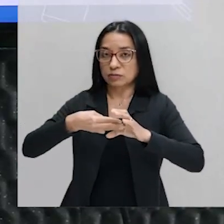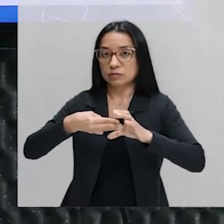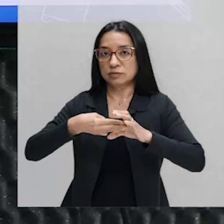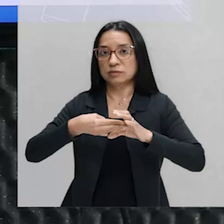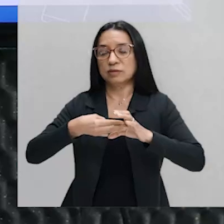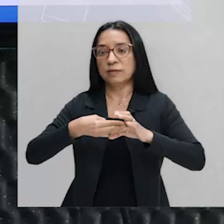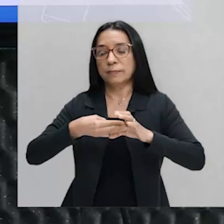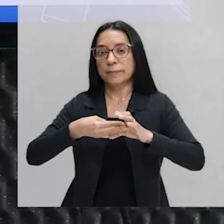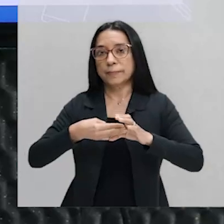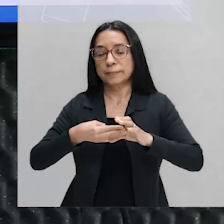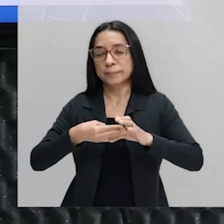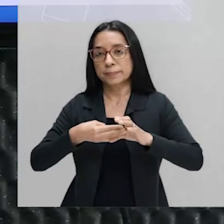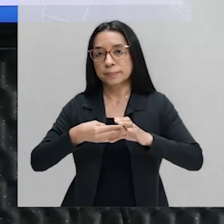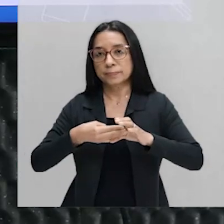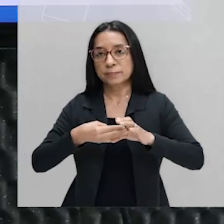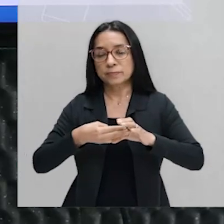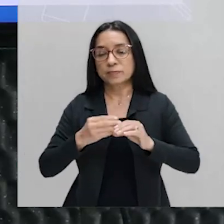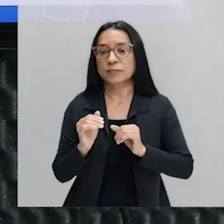vai